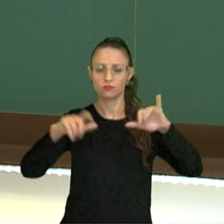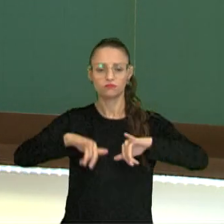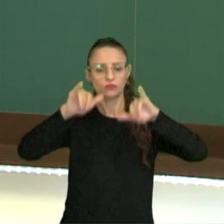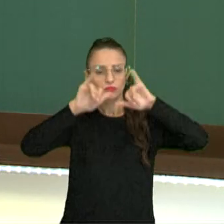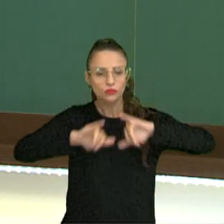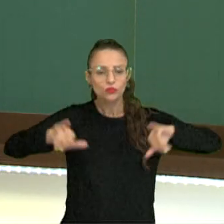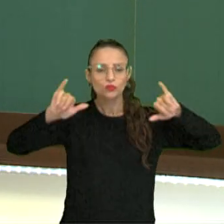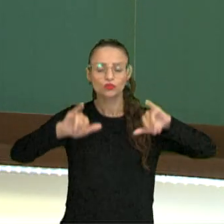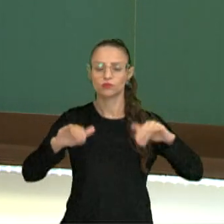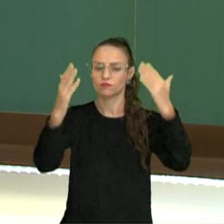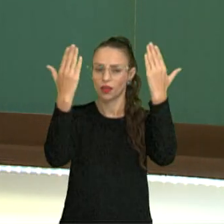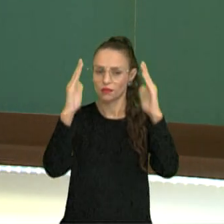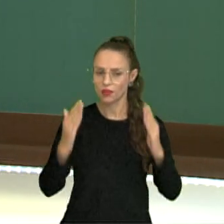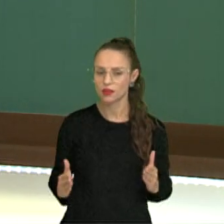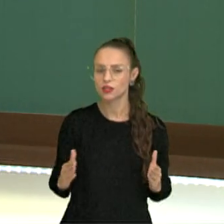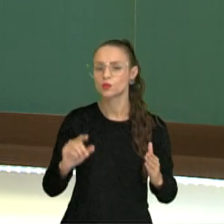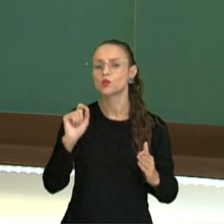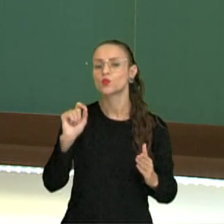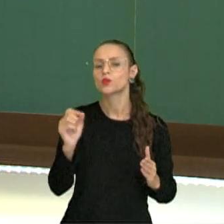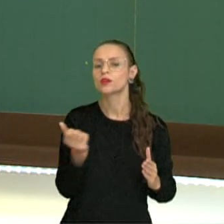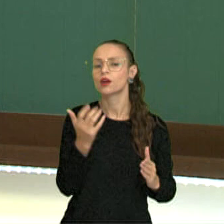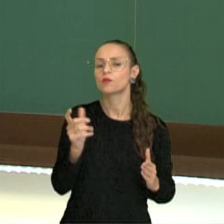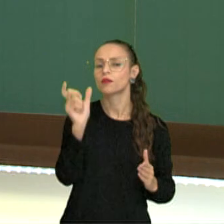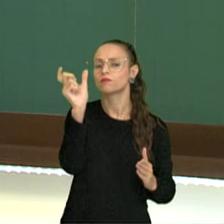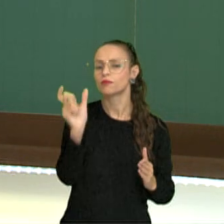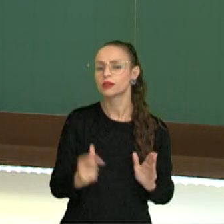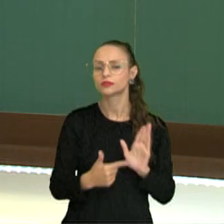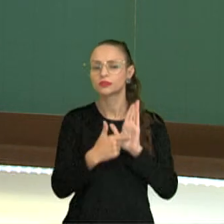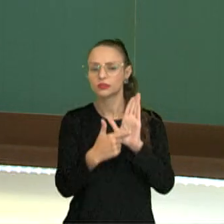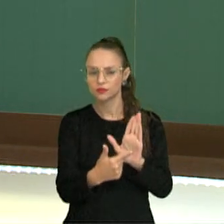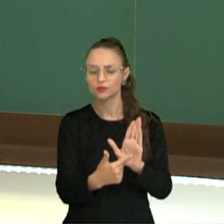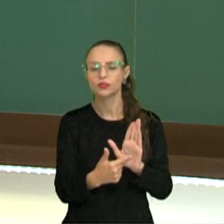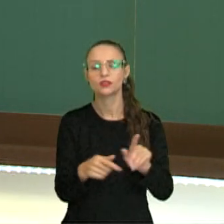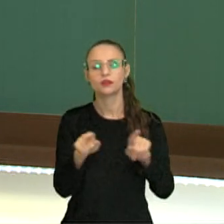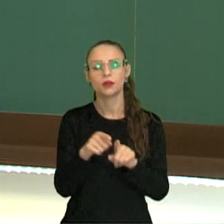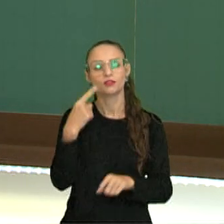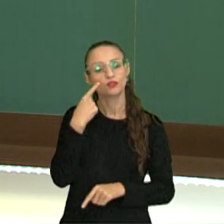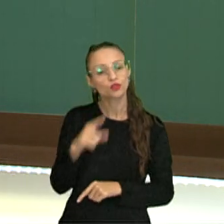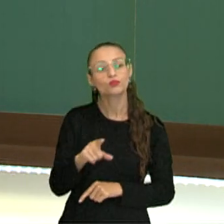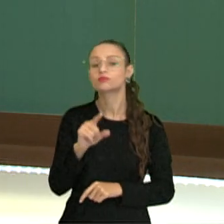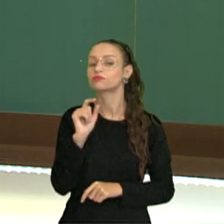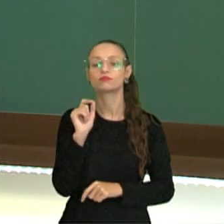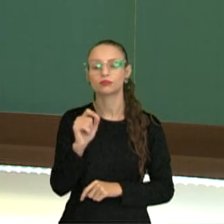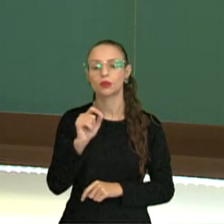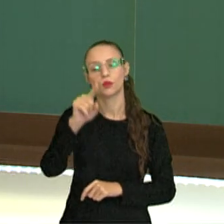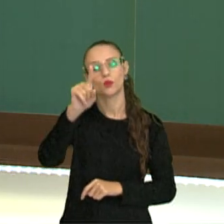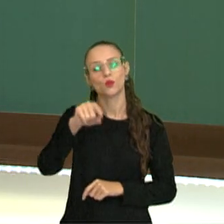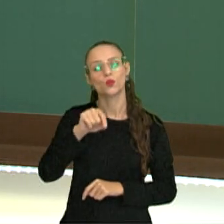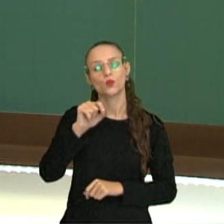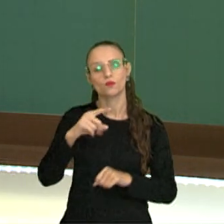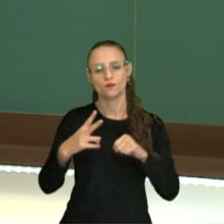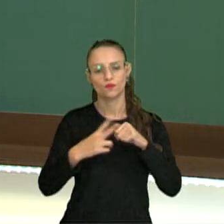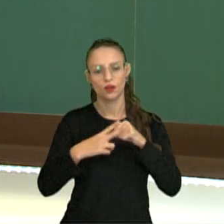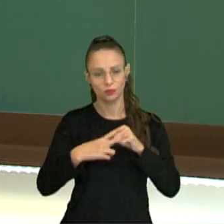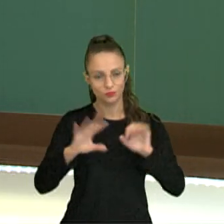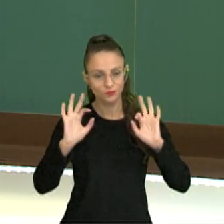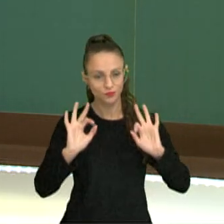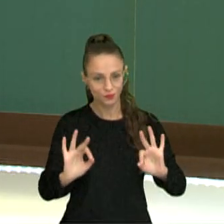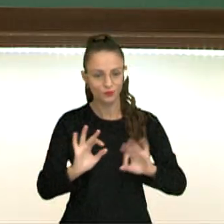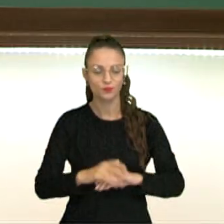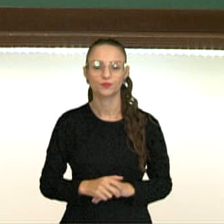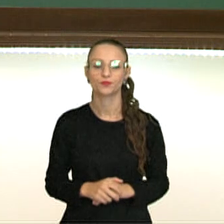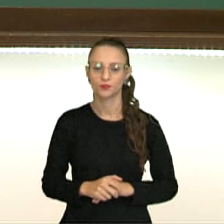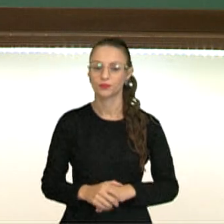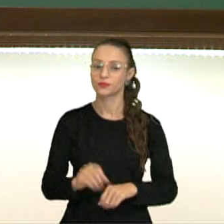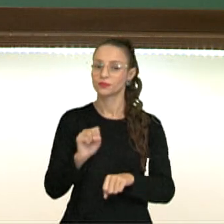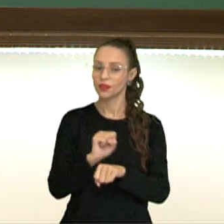notícia, analisamos o que algumas palavras indicam dentro do texto e descobrimos também o que é verbo, certo?